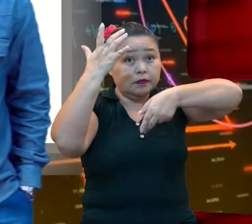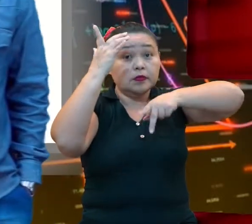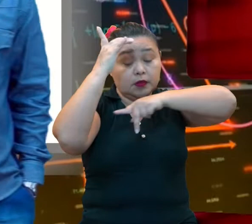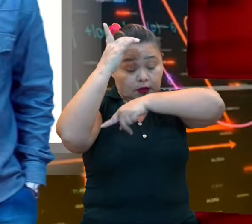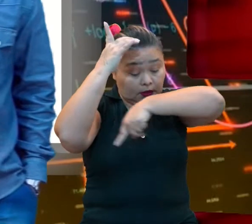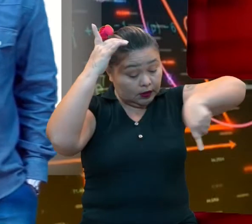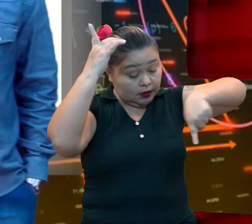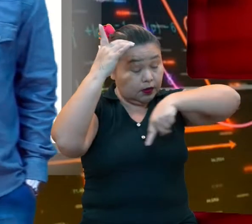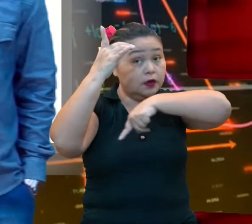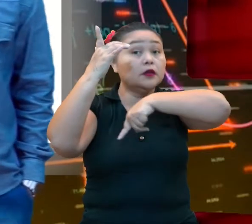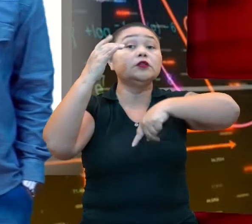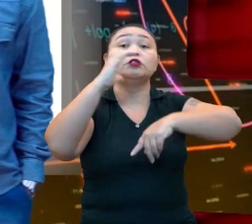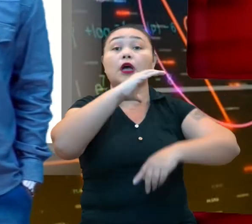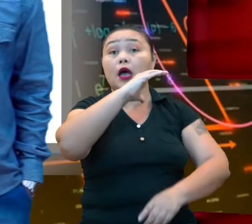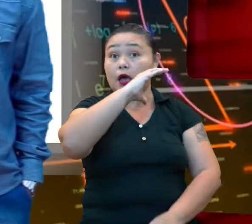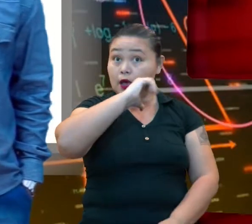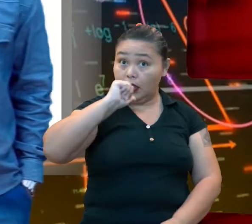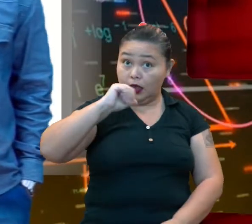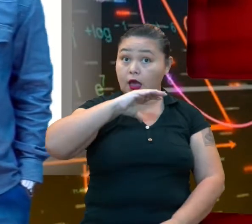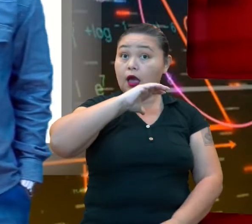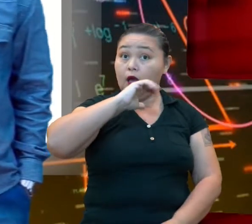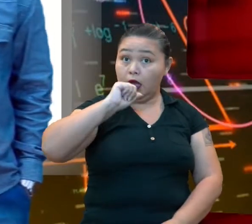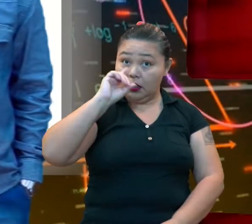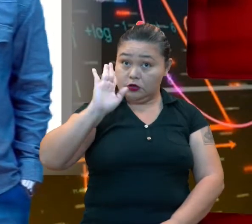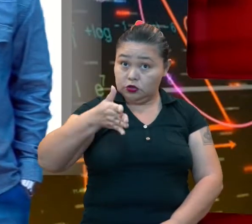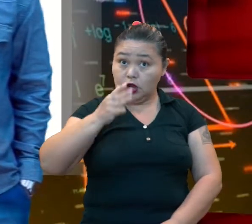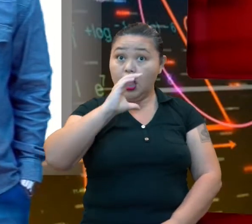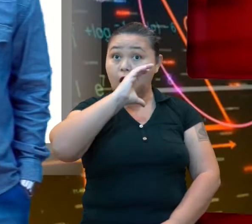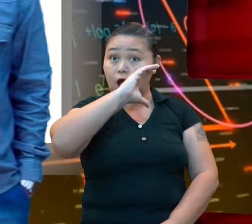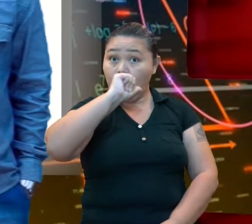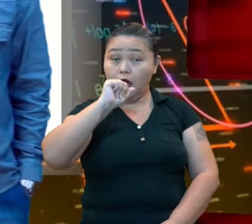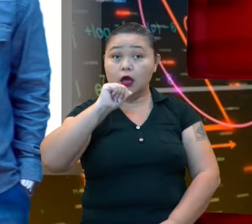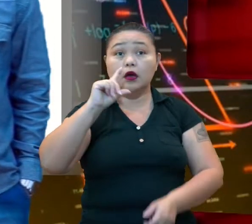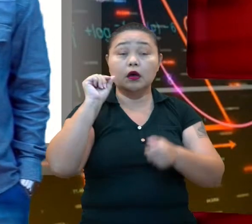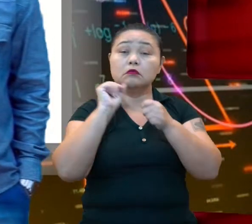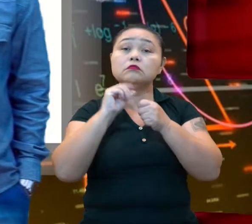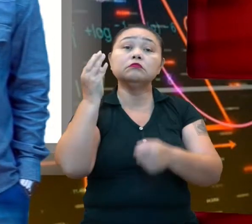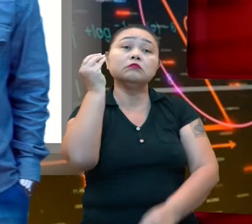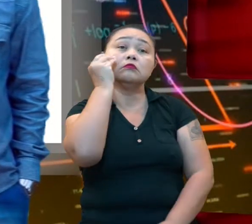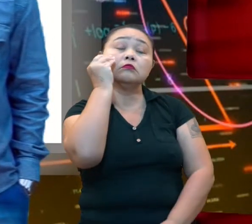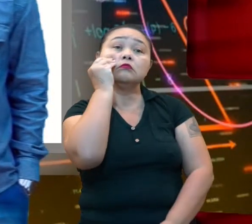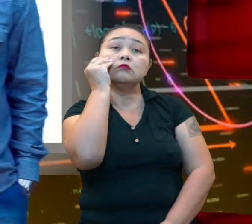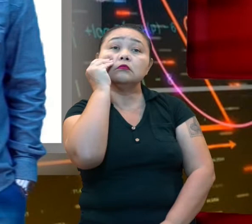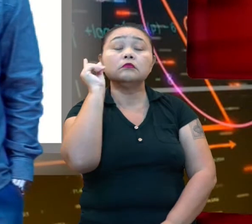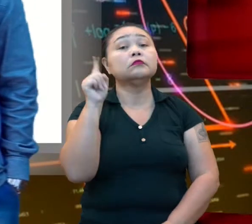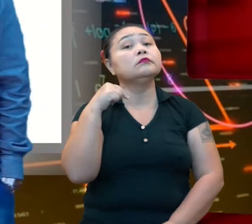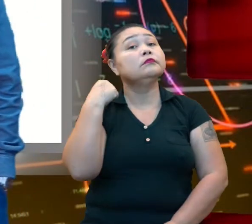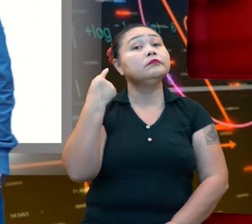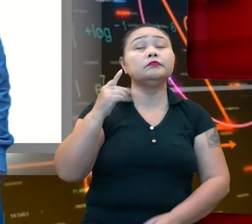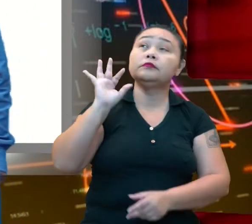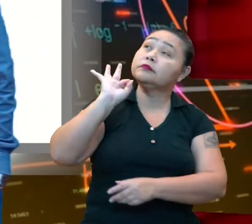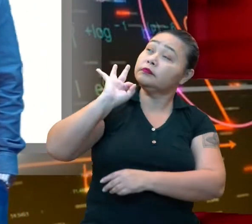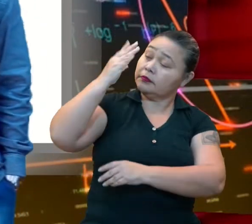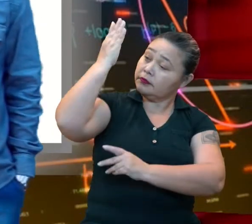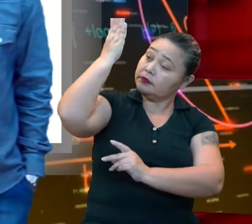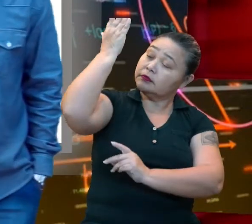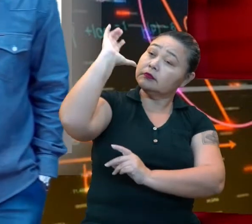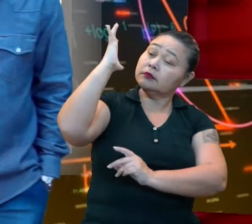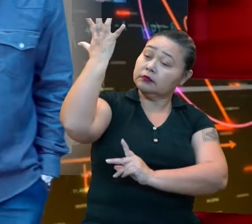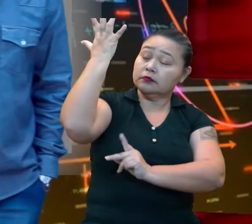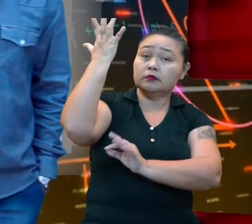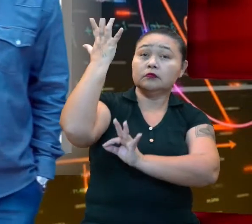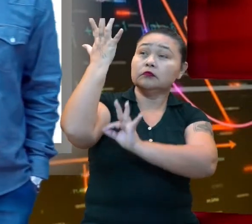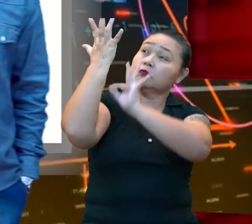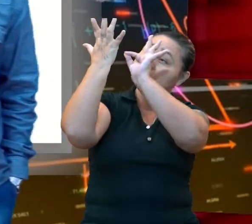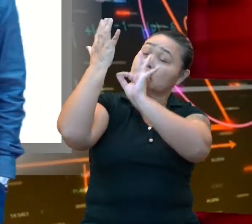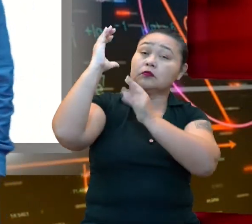adjacente. O cateto adjacente ao ângulo. E aí você vai fazer essa verificação angular. A altura da árvore vai ser o cateto